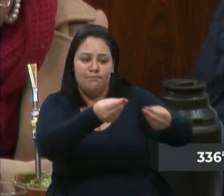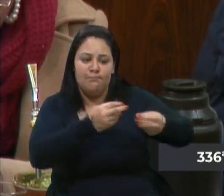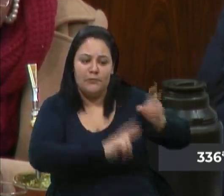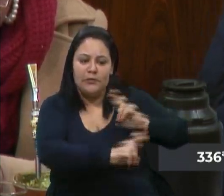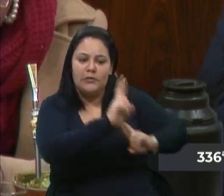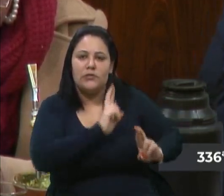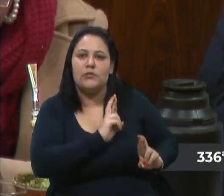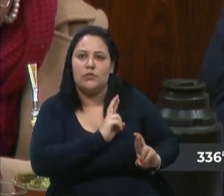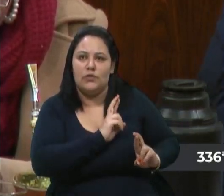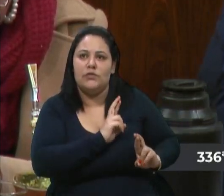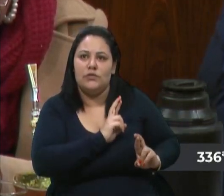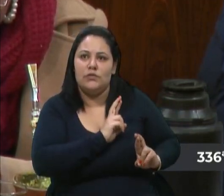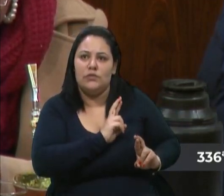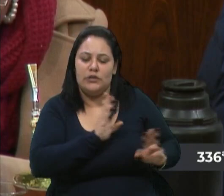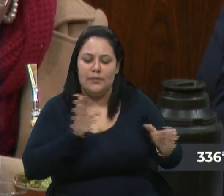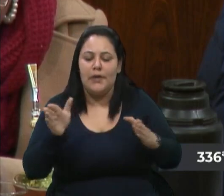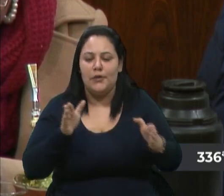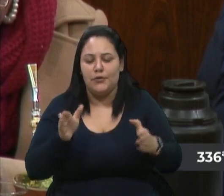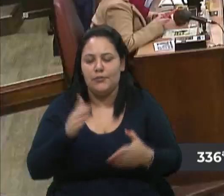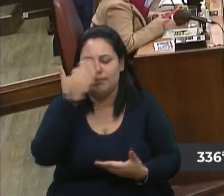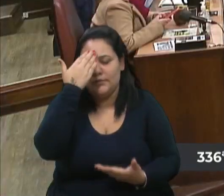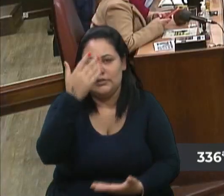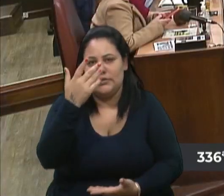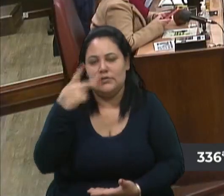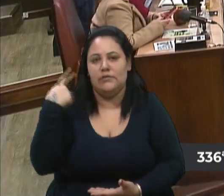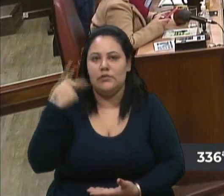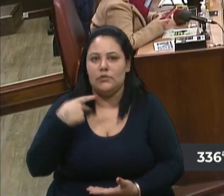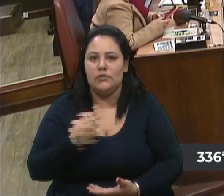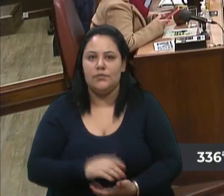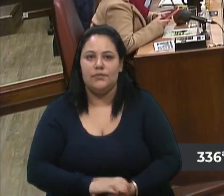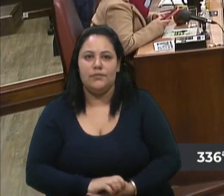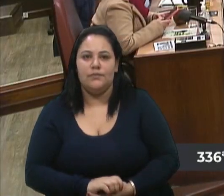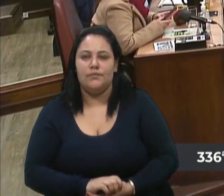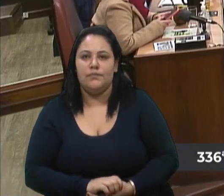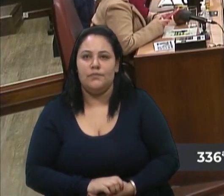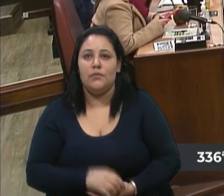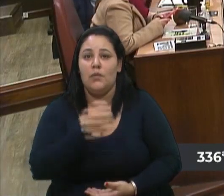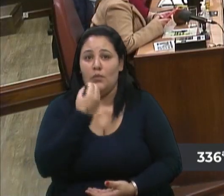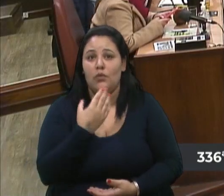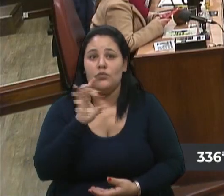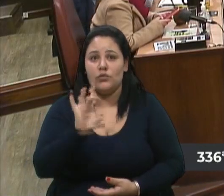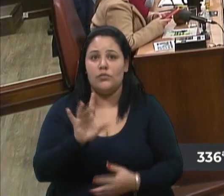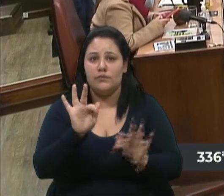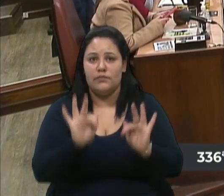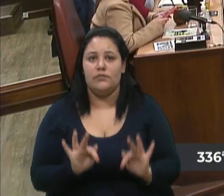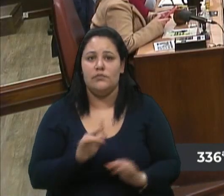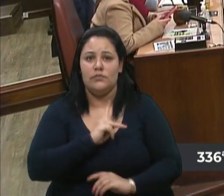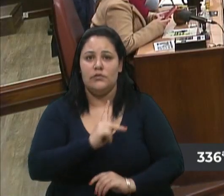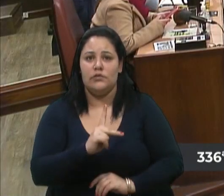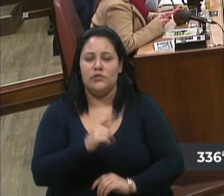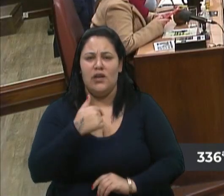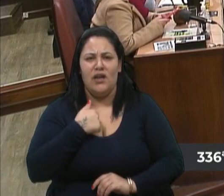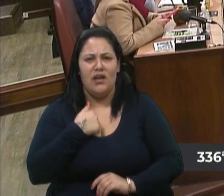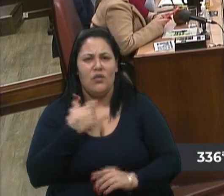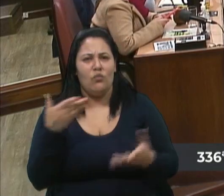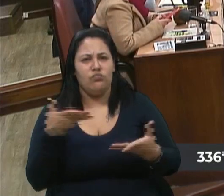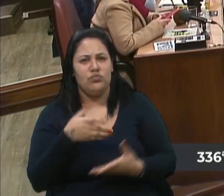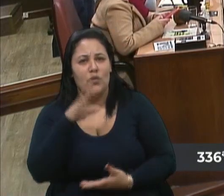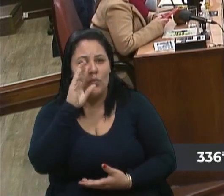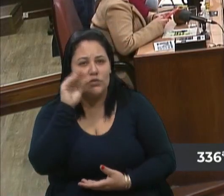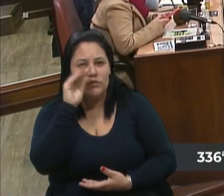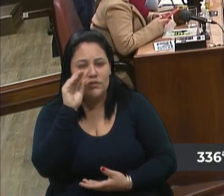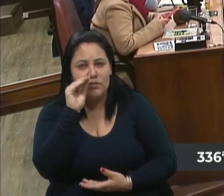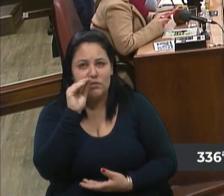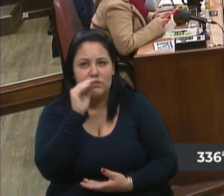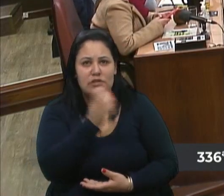no médio e no longo prazo. Obrigado, vereador. Bom, para concluir, presidente, eu hoje observando 6,